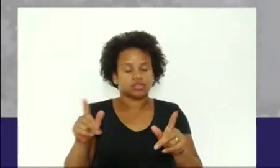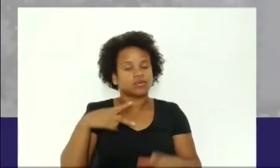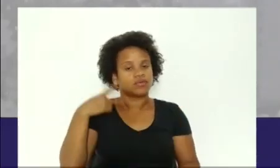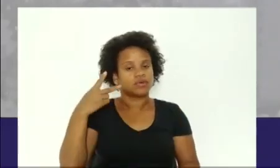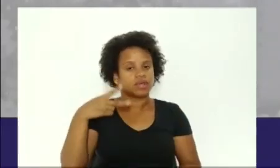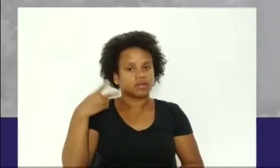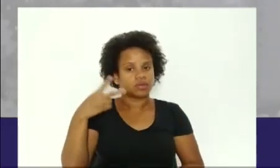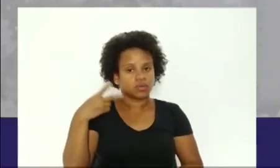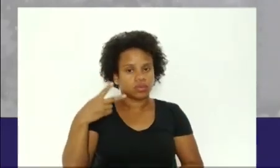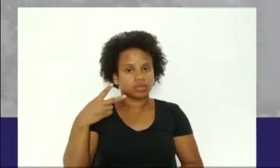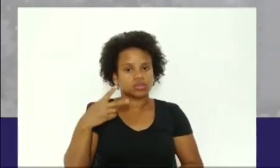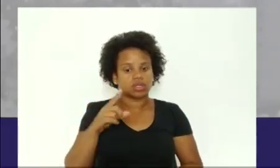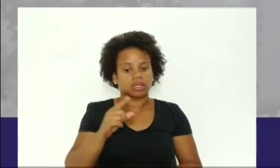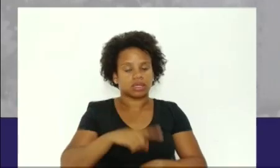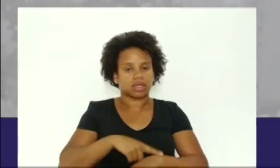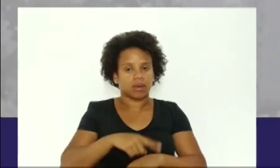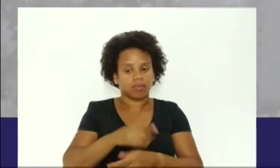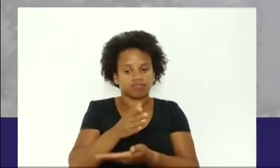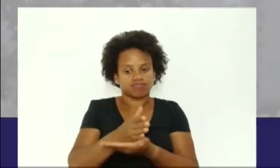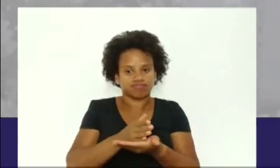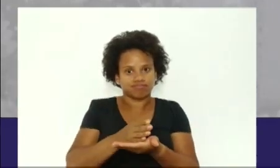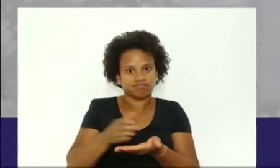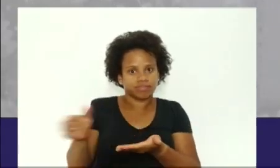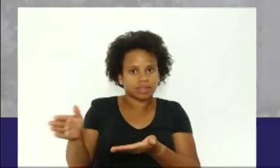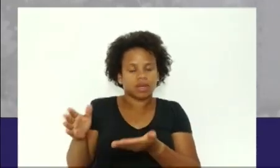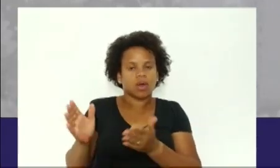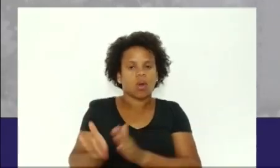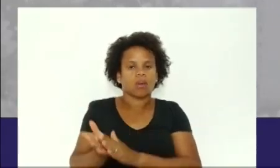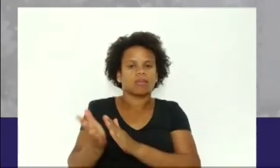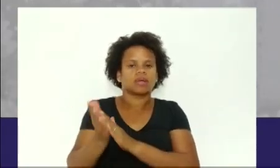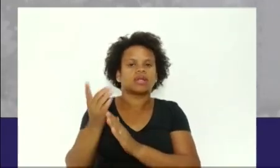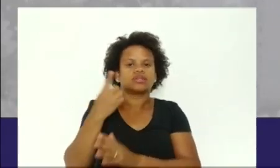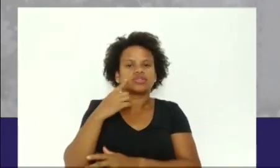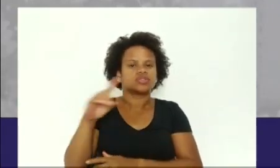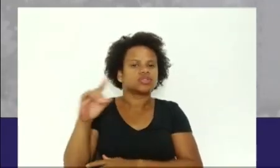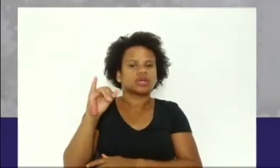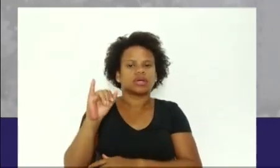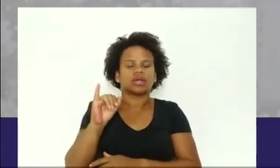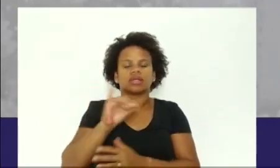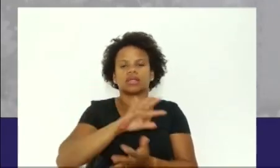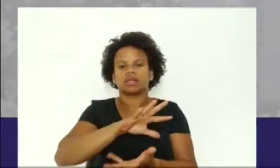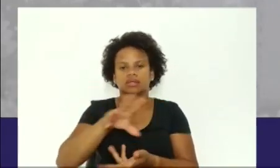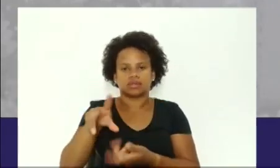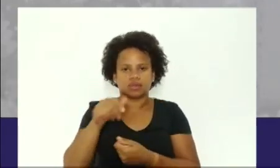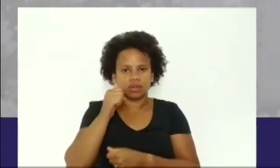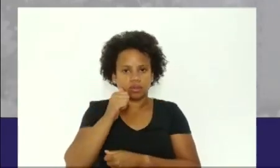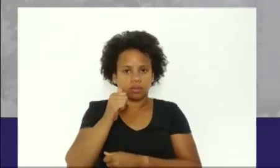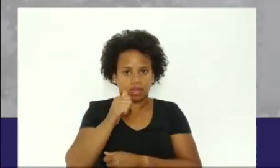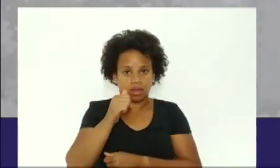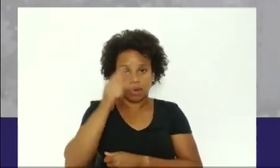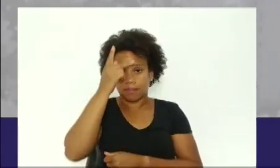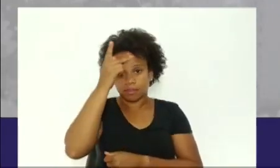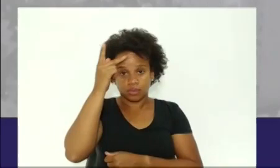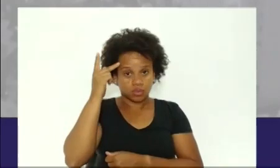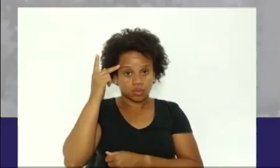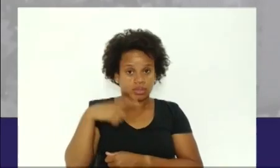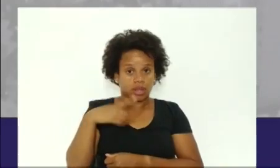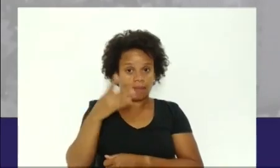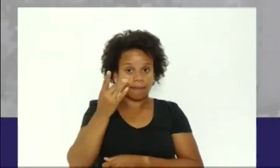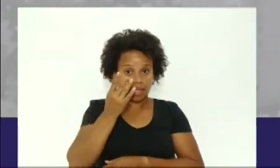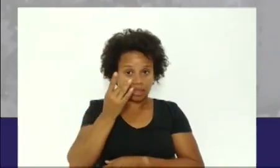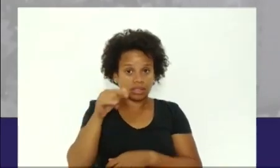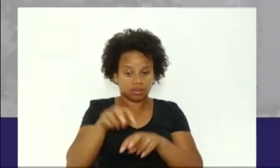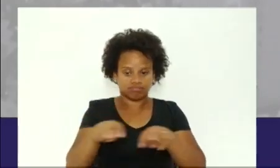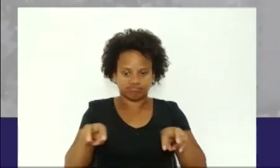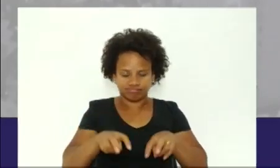do tempo para uma homenagem ao Dia Internacional da Mulher. Ao público que nos prestigia de maneira presencial, sejam